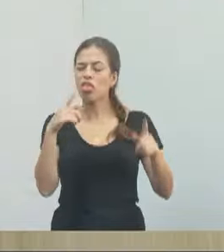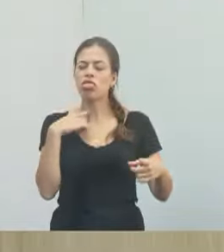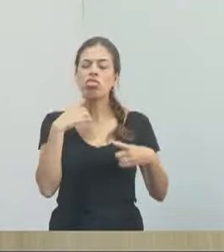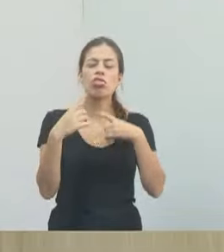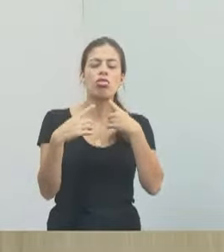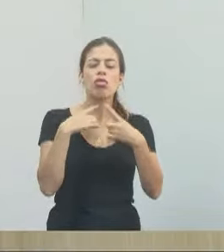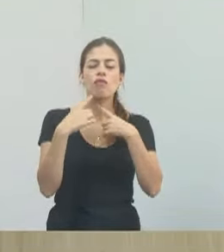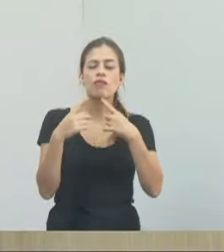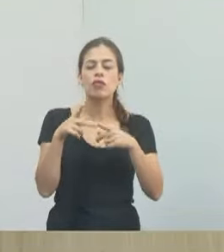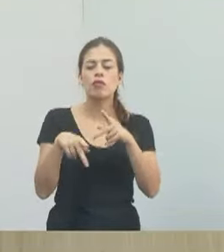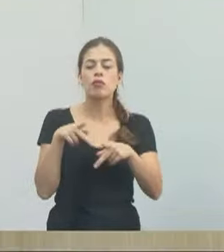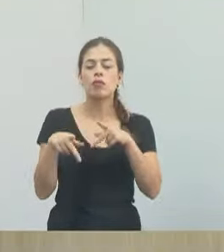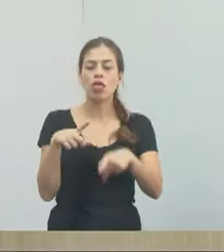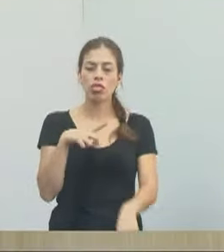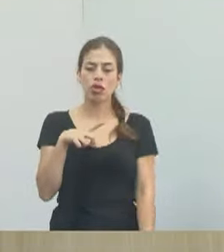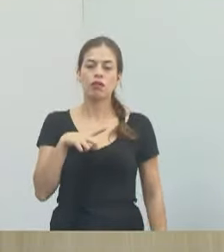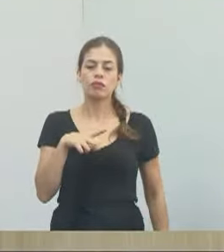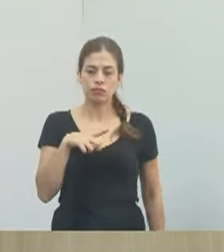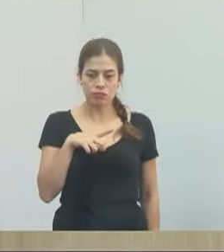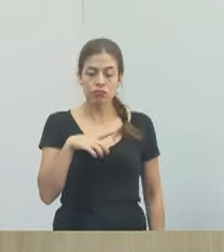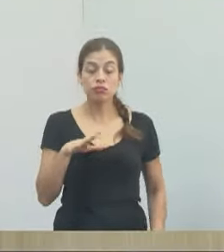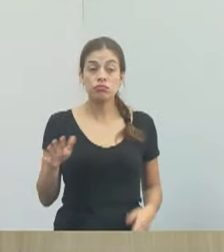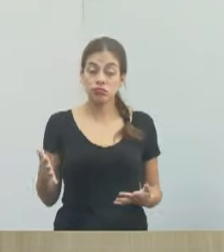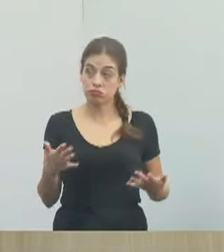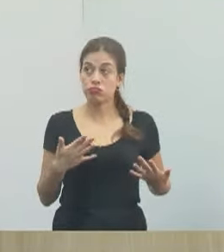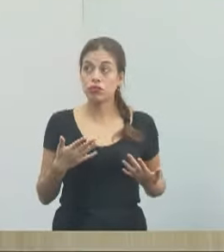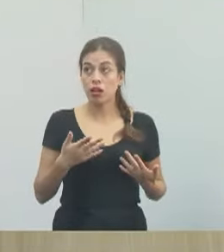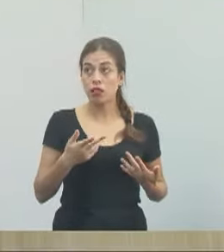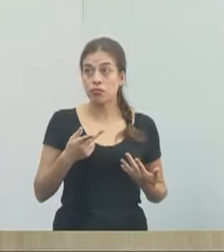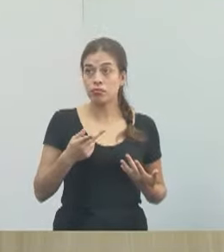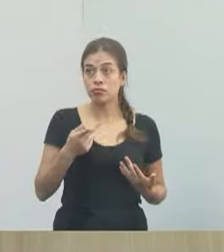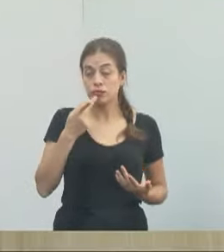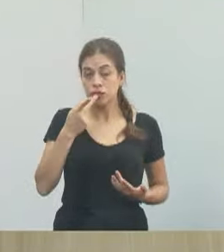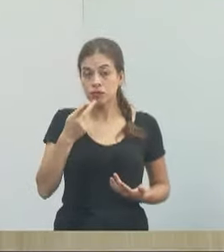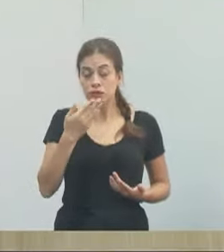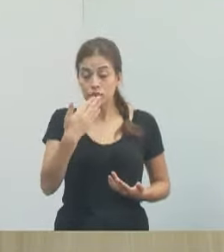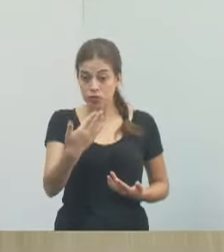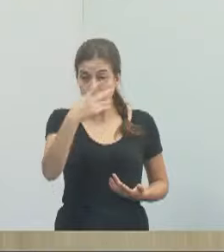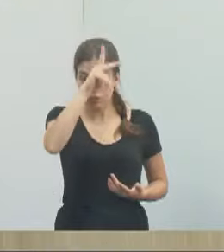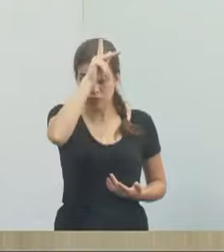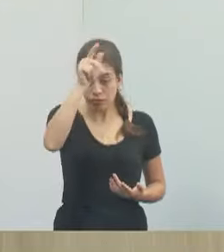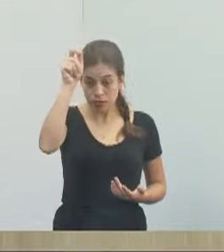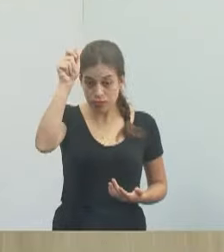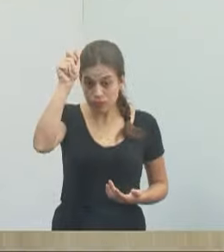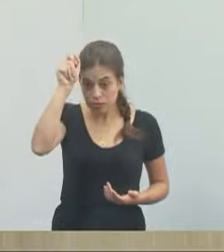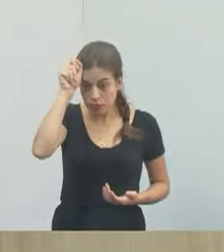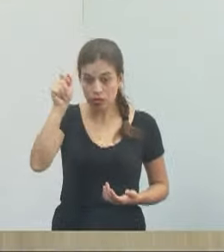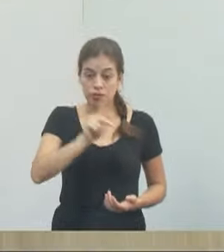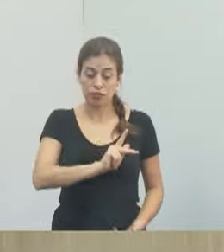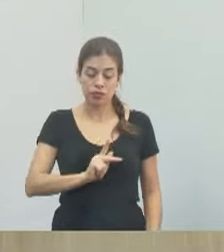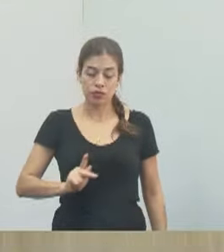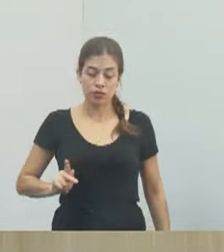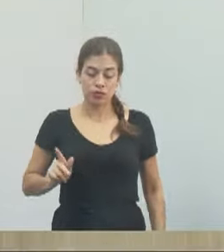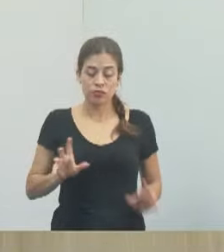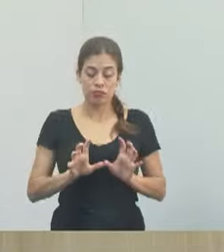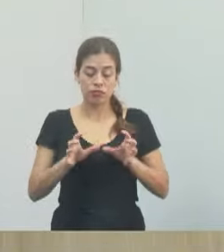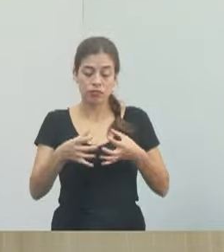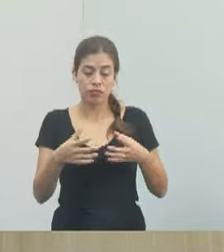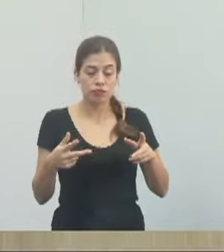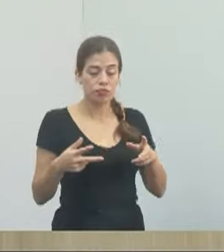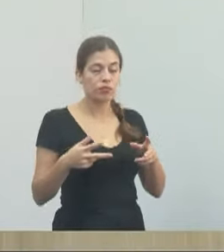dúvidas da população requeremos a sen senhor presidente dessa casa ouvir e aprovado pelégio